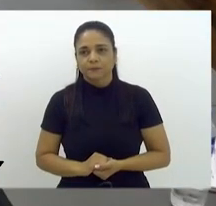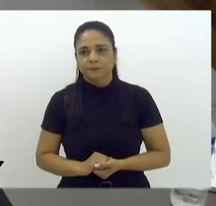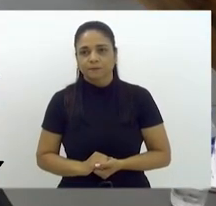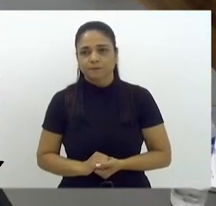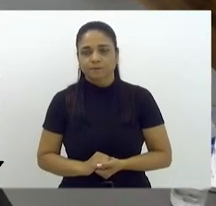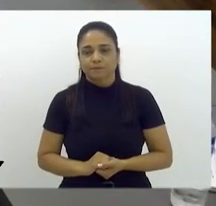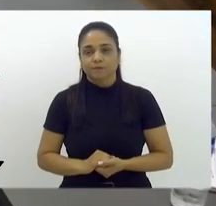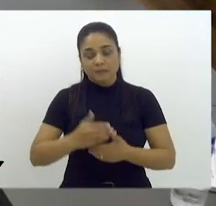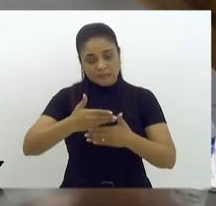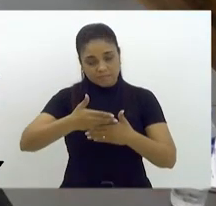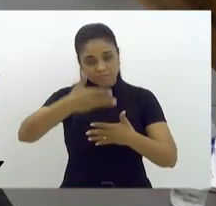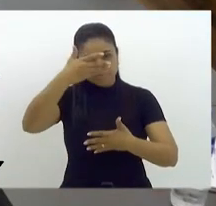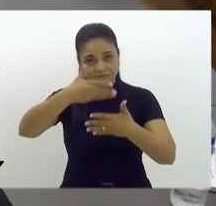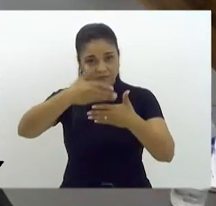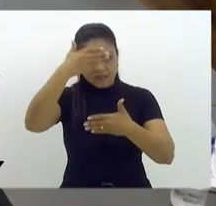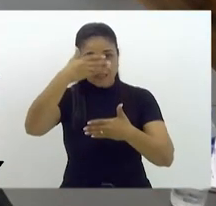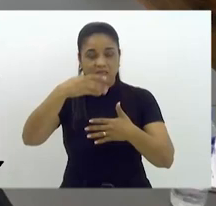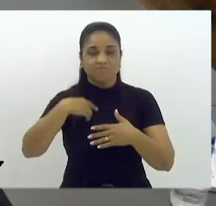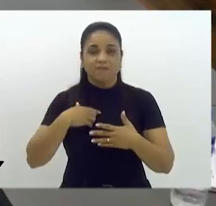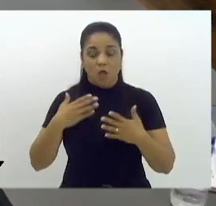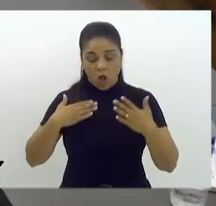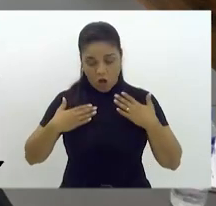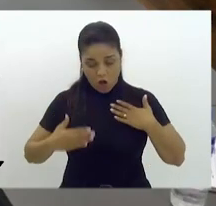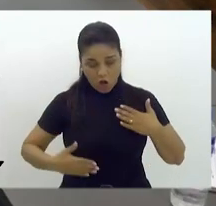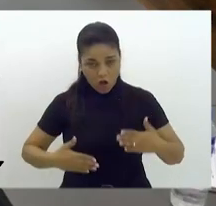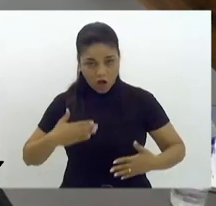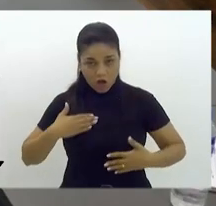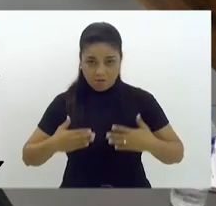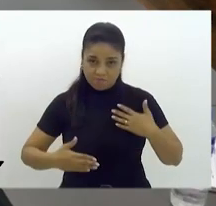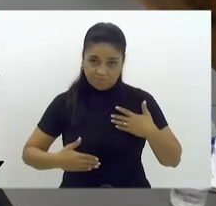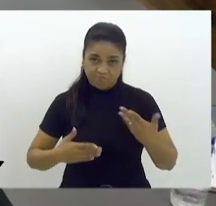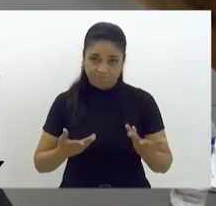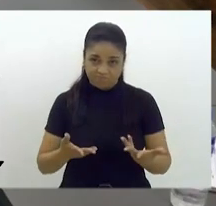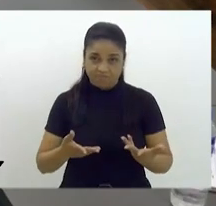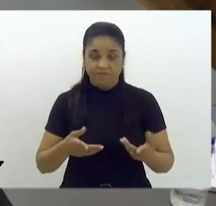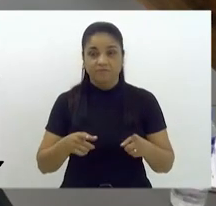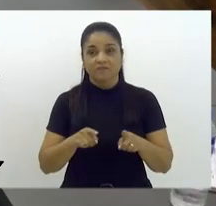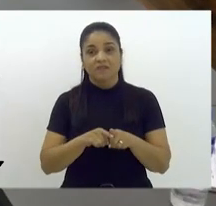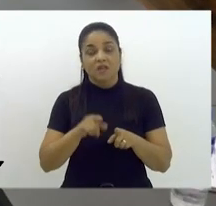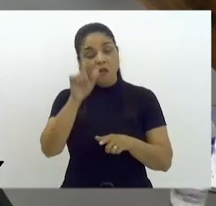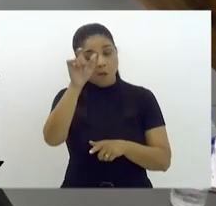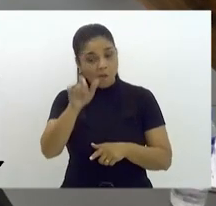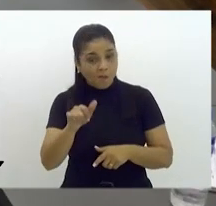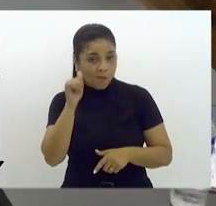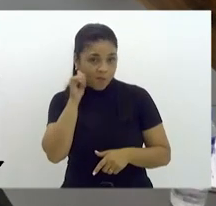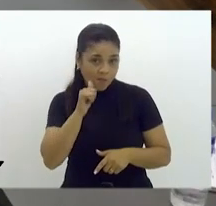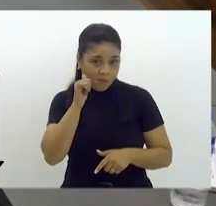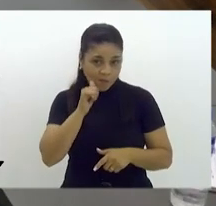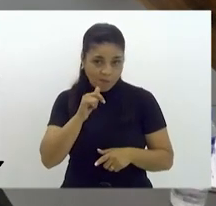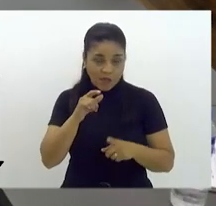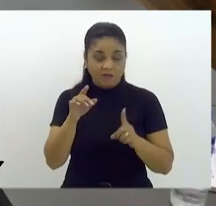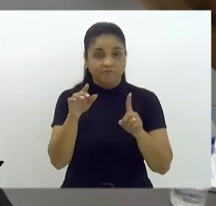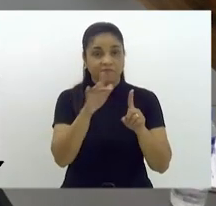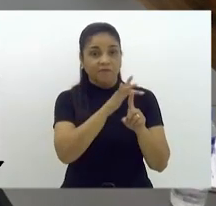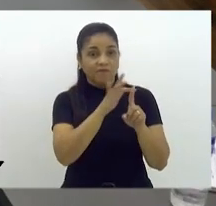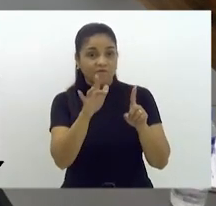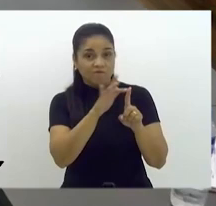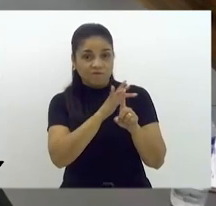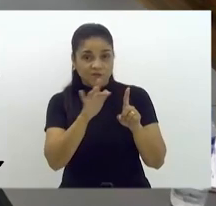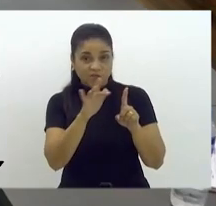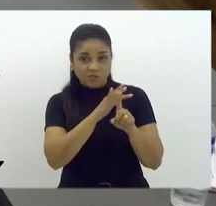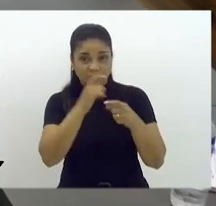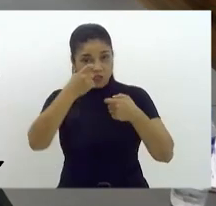lesão corporal lesão corporal ambiente virtual praticamente não haverá Mulheres vítimas de estupro estupro de vulnerável por local do fato